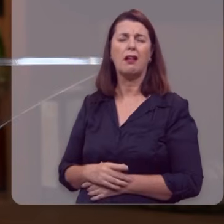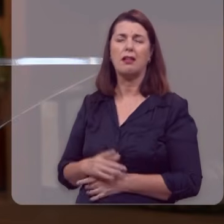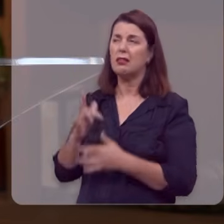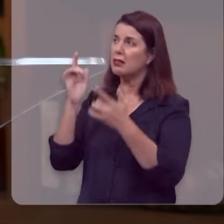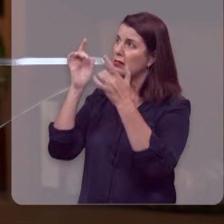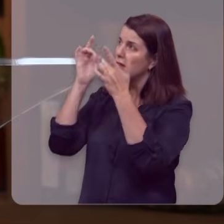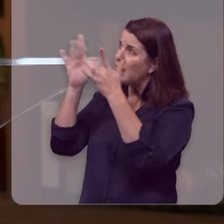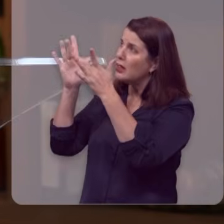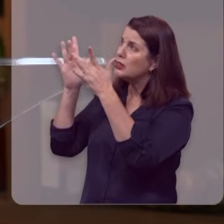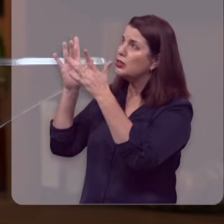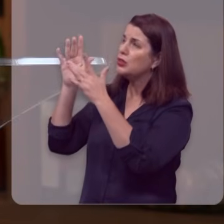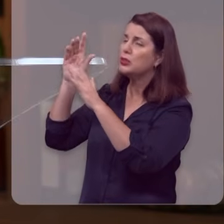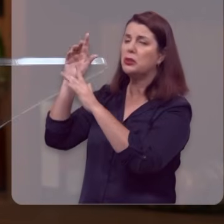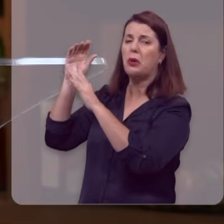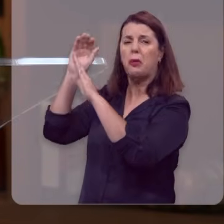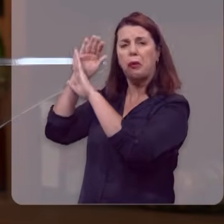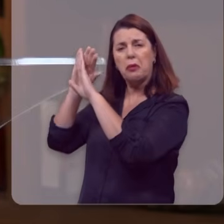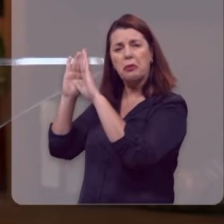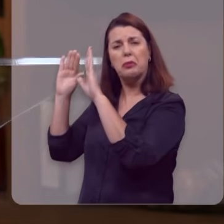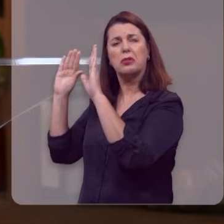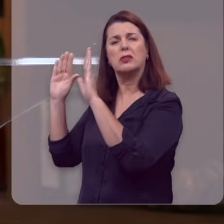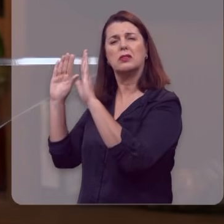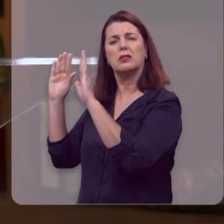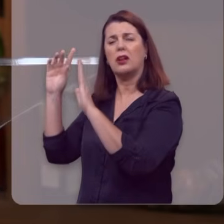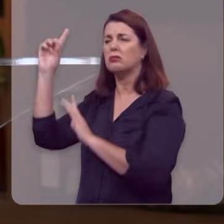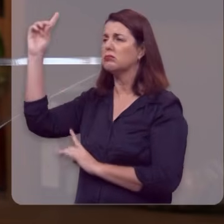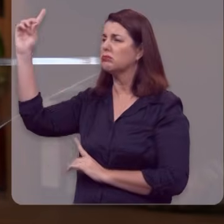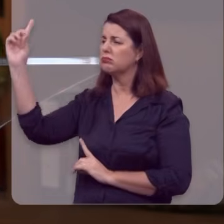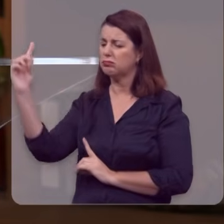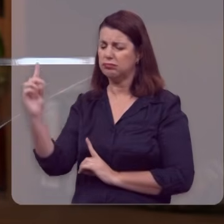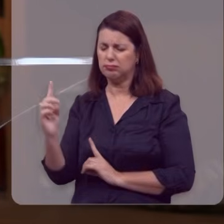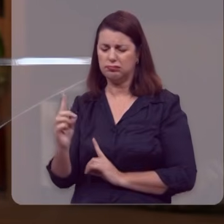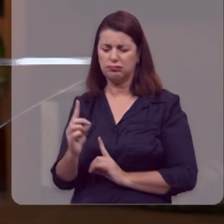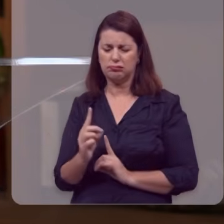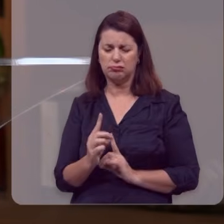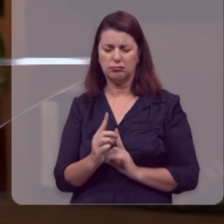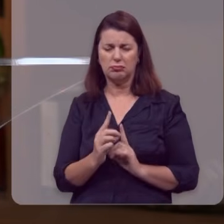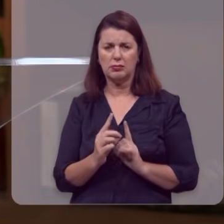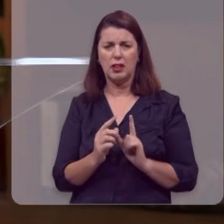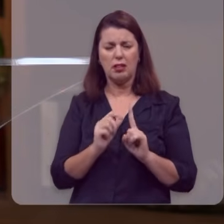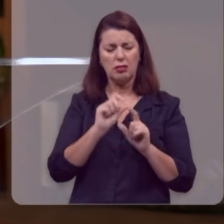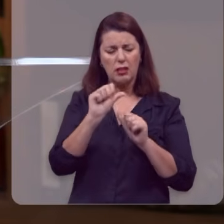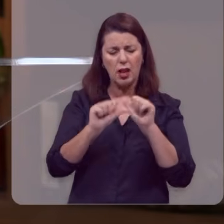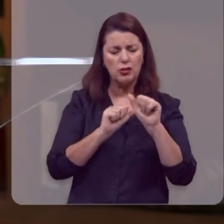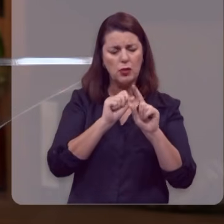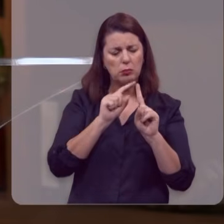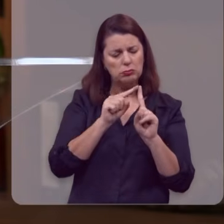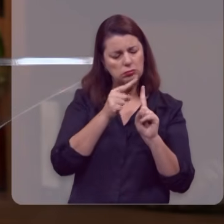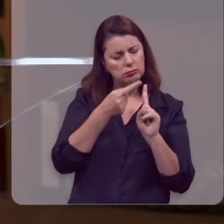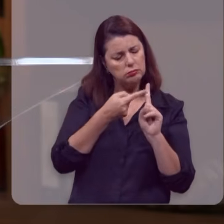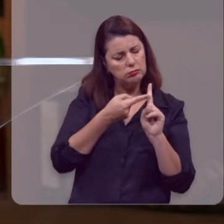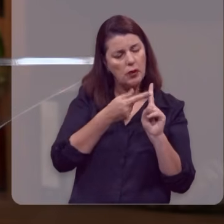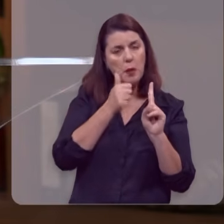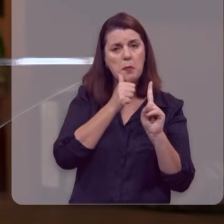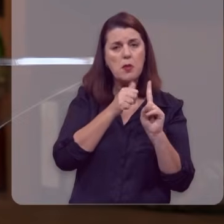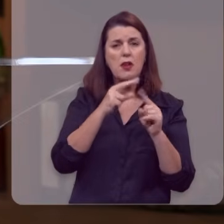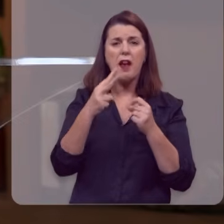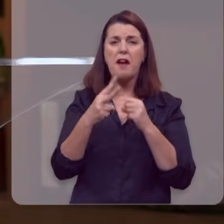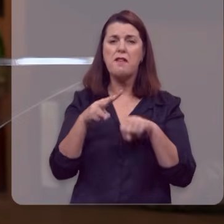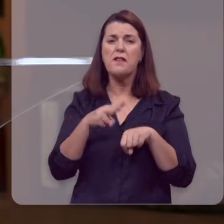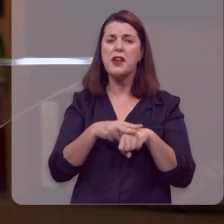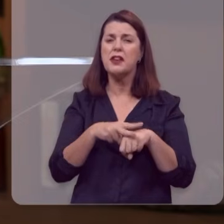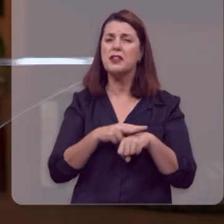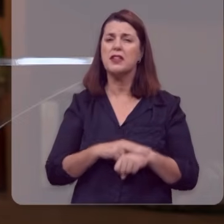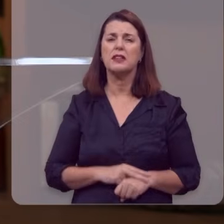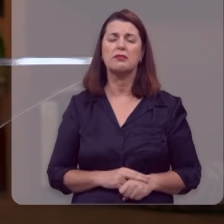si mesmo, tornando-se um zigoto, um embrião, um feto, um bebê, que nasceu de uma virgem, foi enfaixado